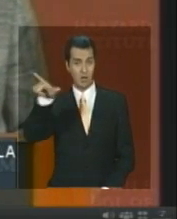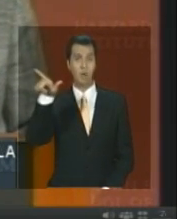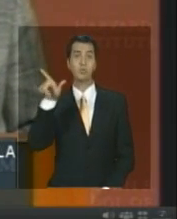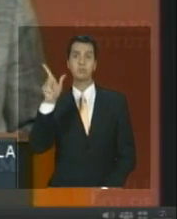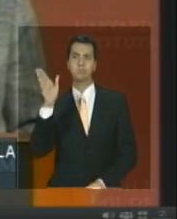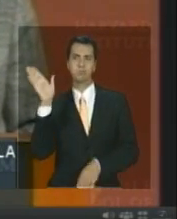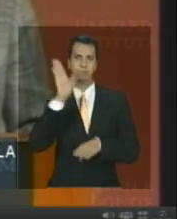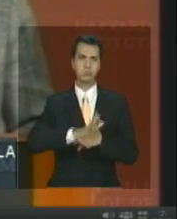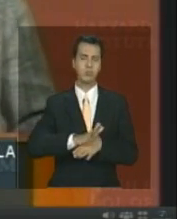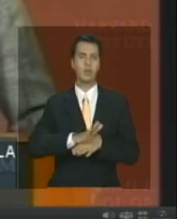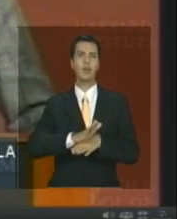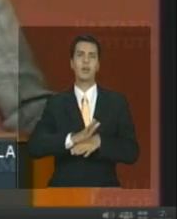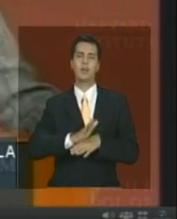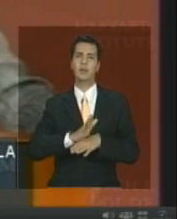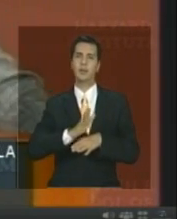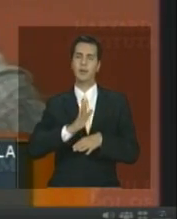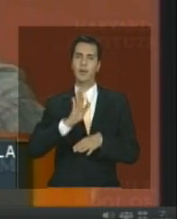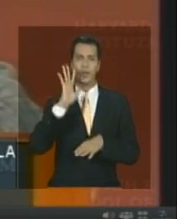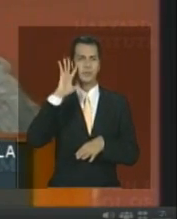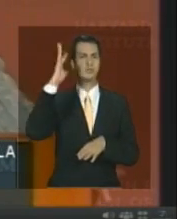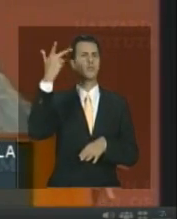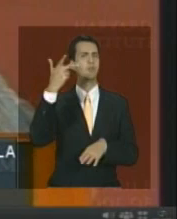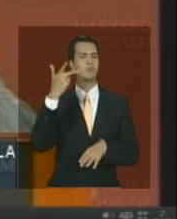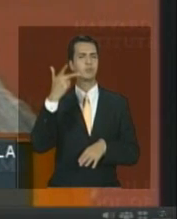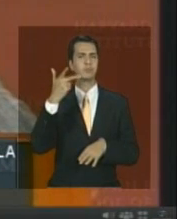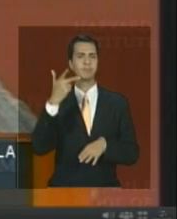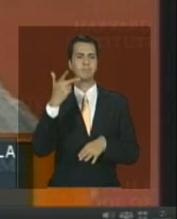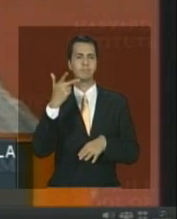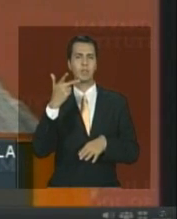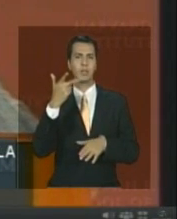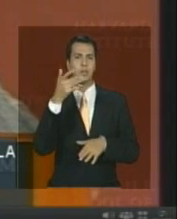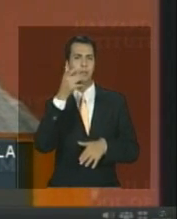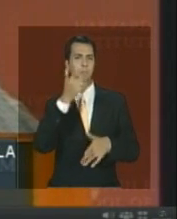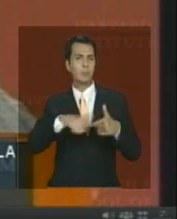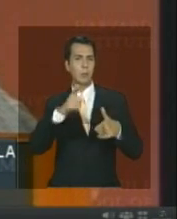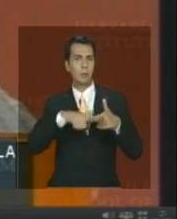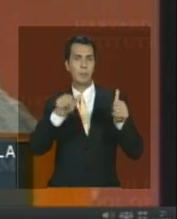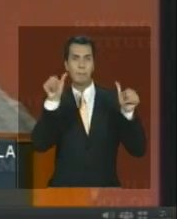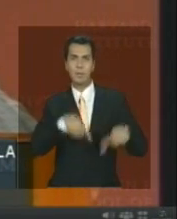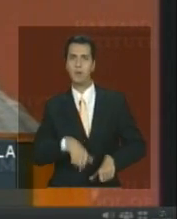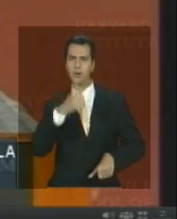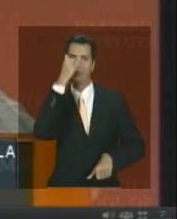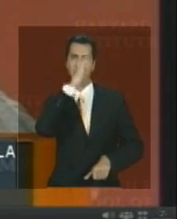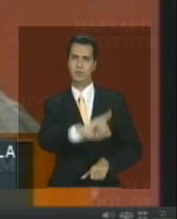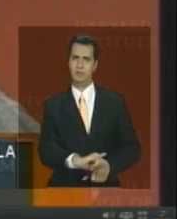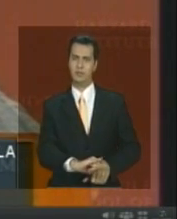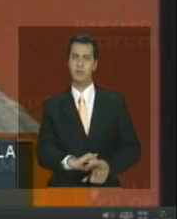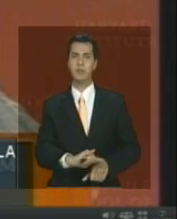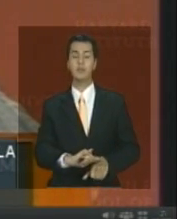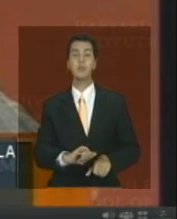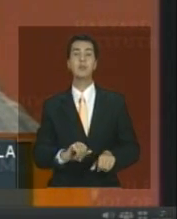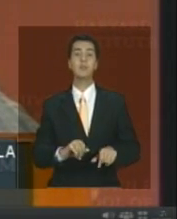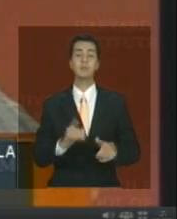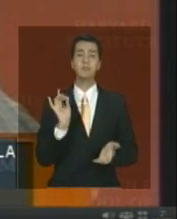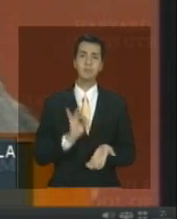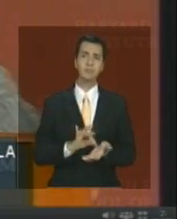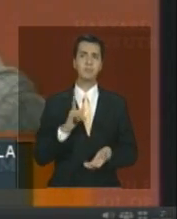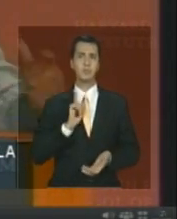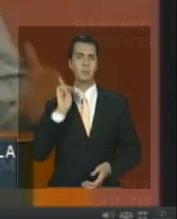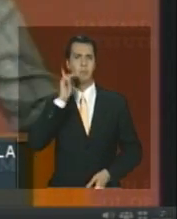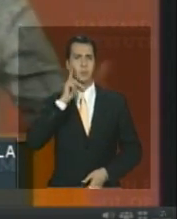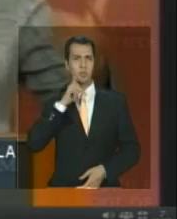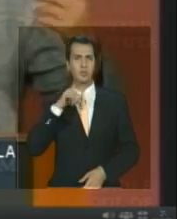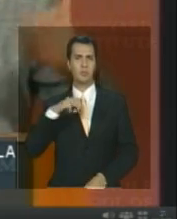Porém, o fato de persistirem só em políticas monetárias e, ao mesmo tempo, o fato de que